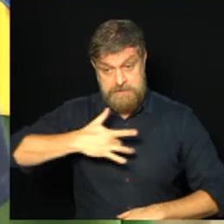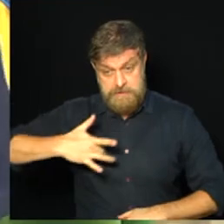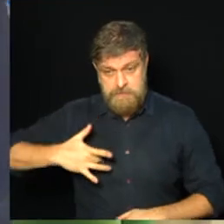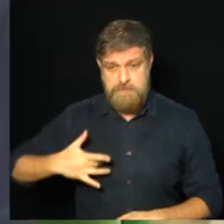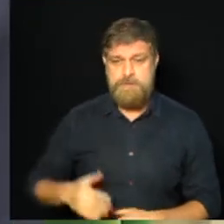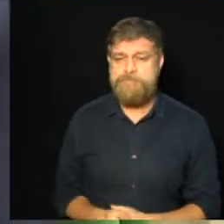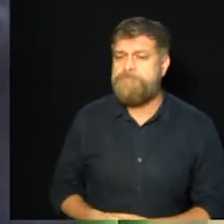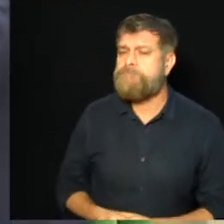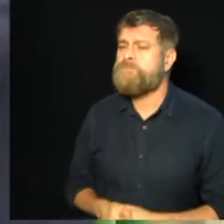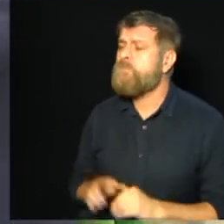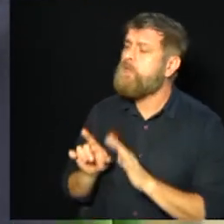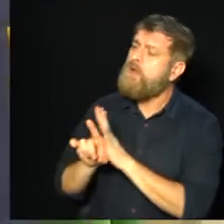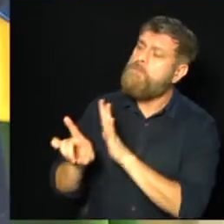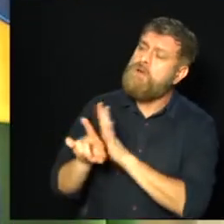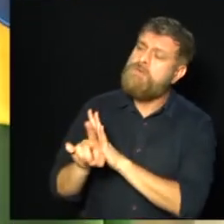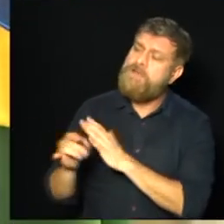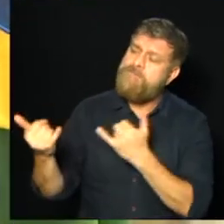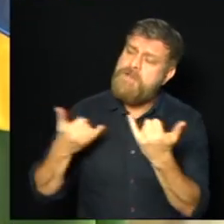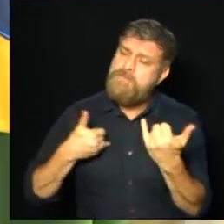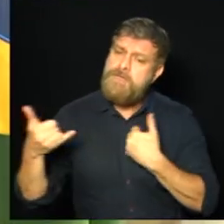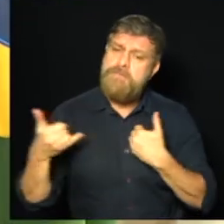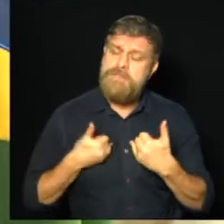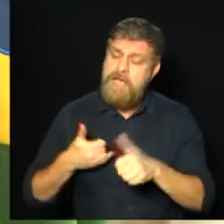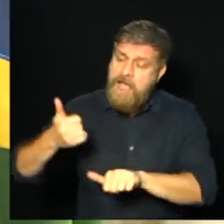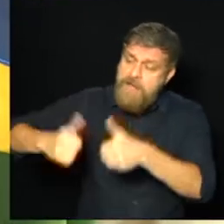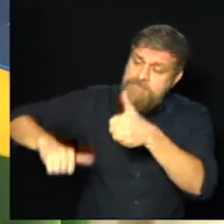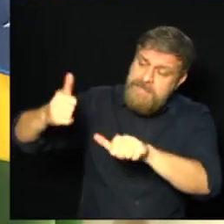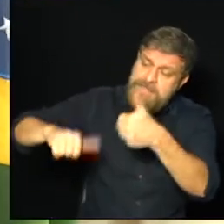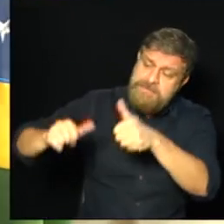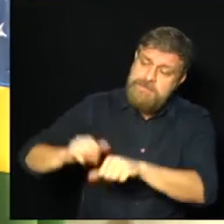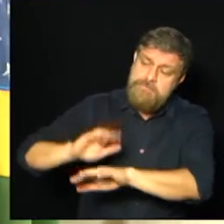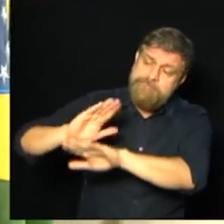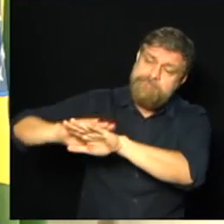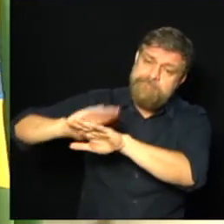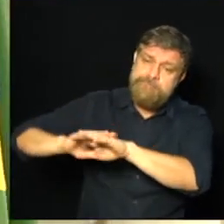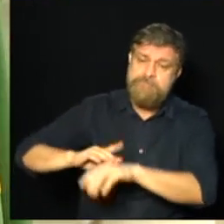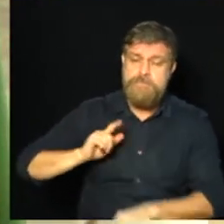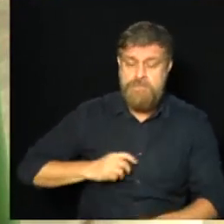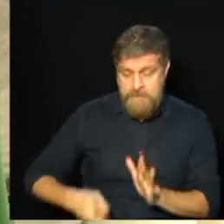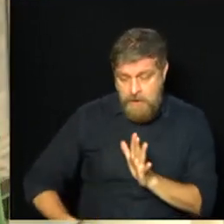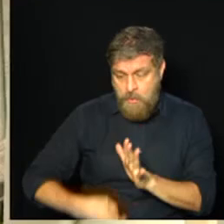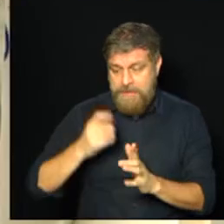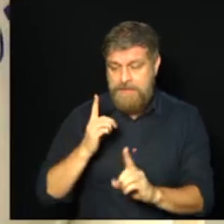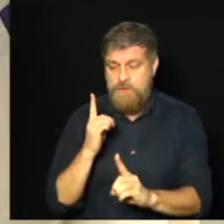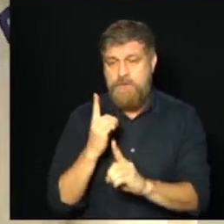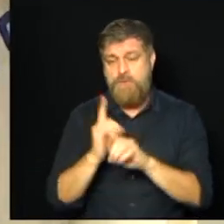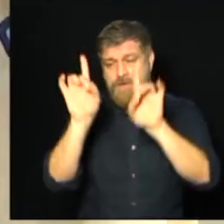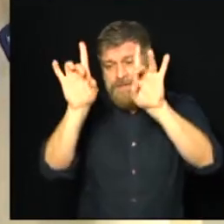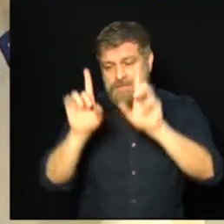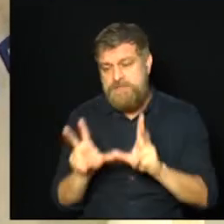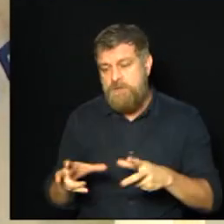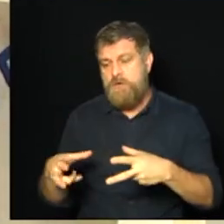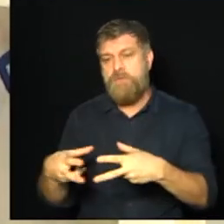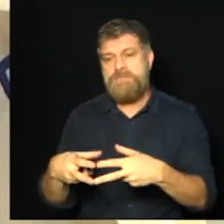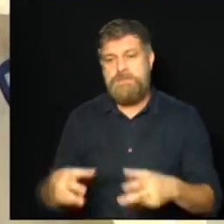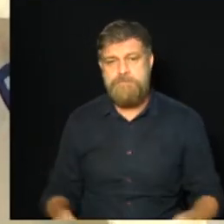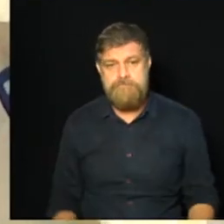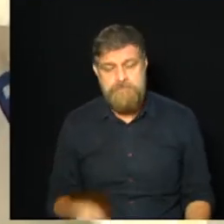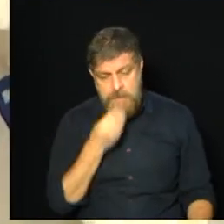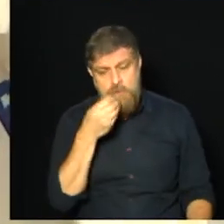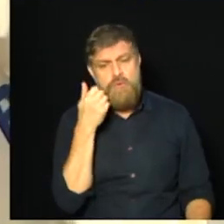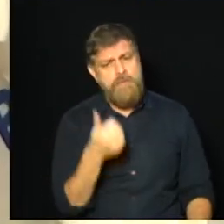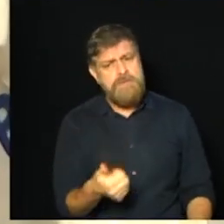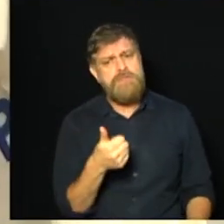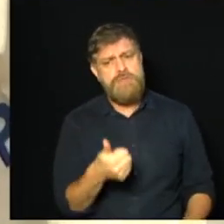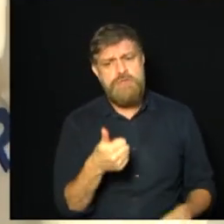Vereador, conta pra gente então que balanço o senhor faz desse 5º encontro extraordinário da comissão. Balanço muito